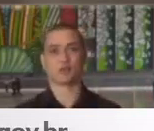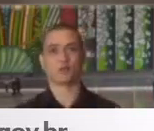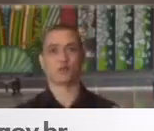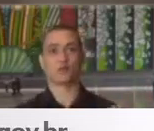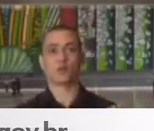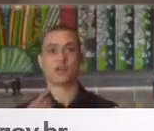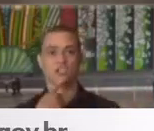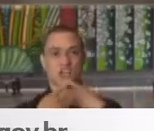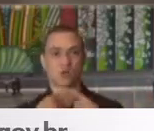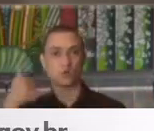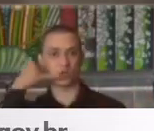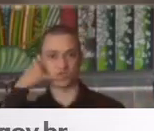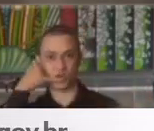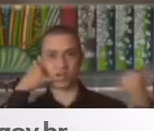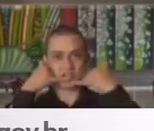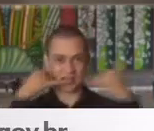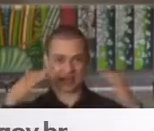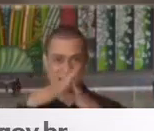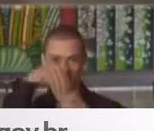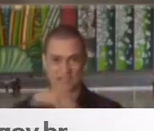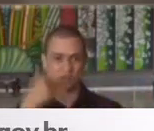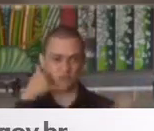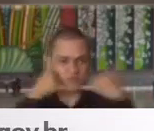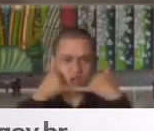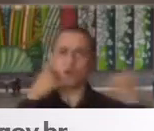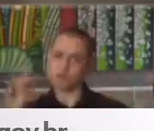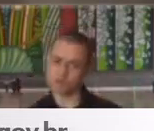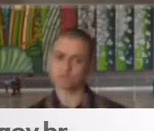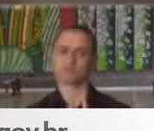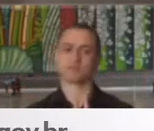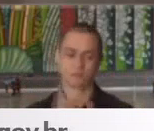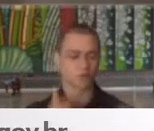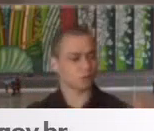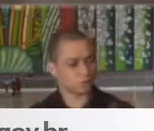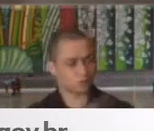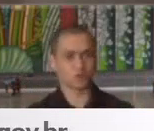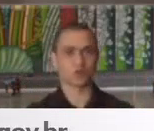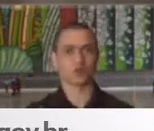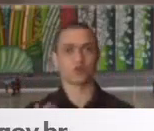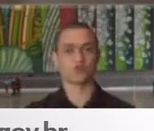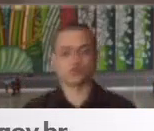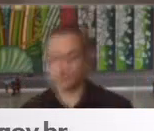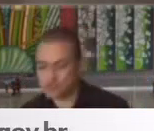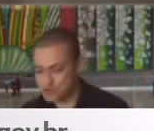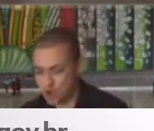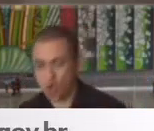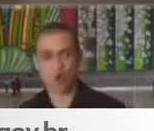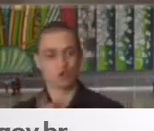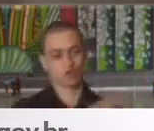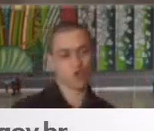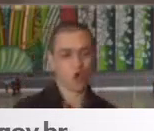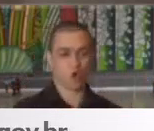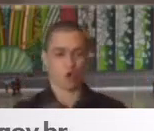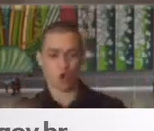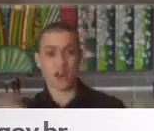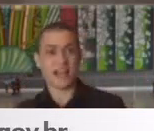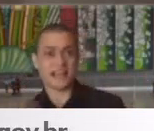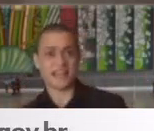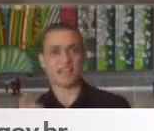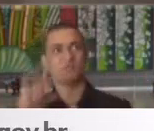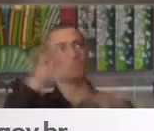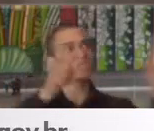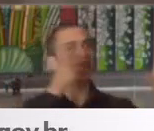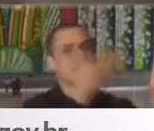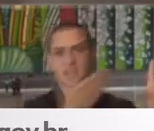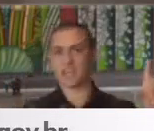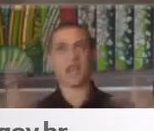de celular para celular dentro de uma casa, volte a fazer jogos, convívio, diálogo, leia um bom livro, assista televisão,